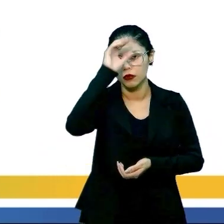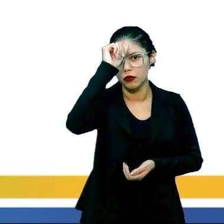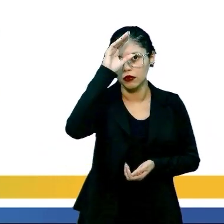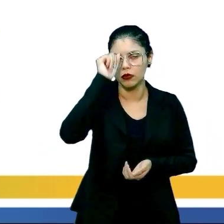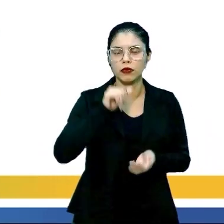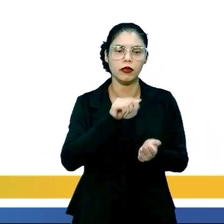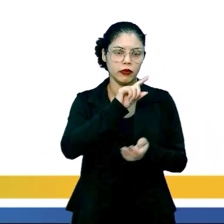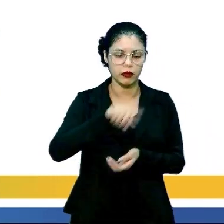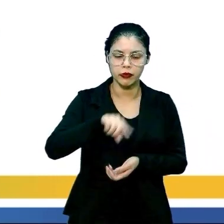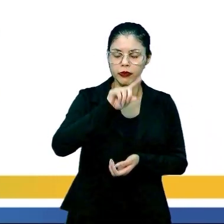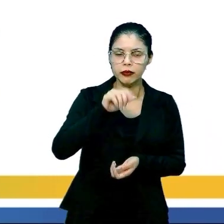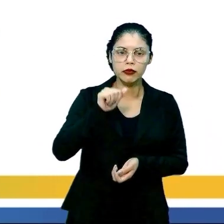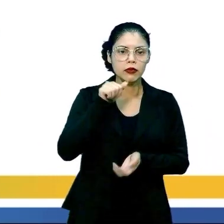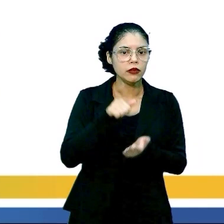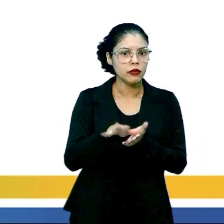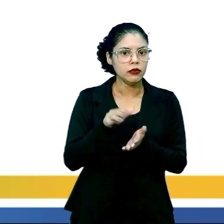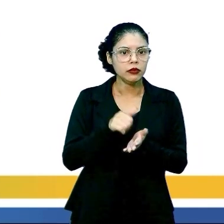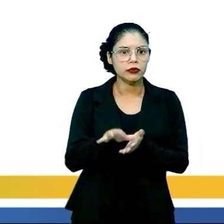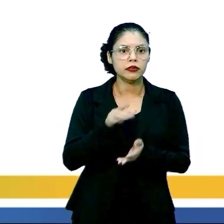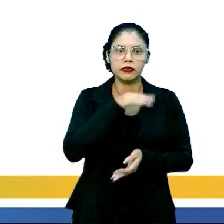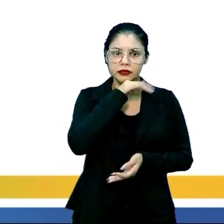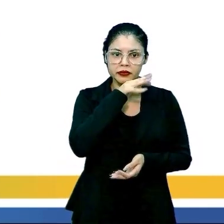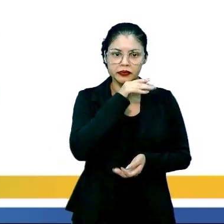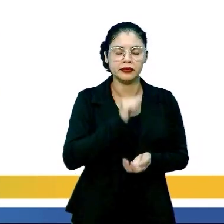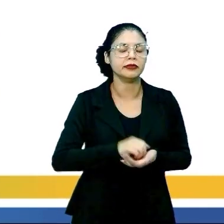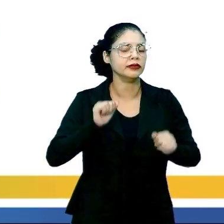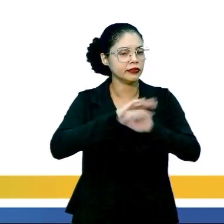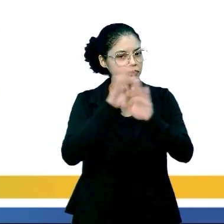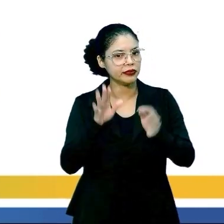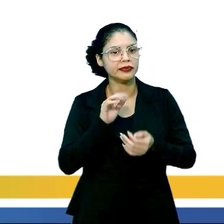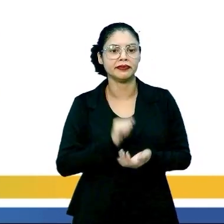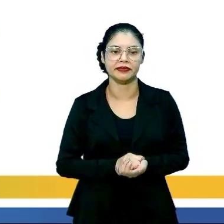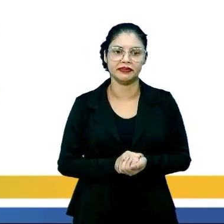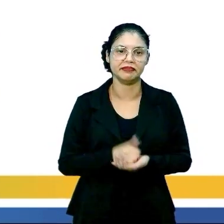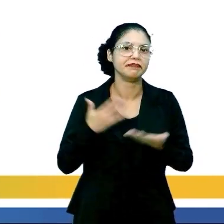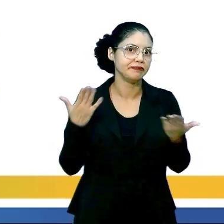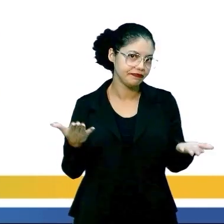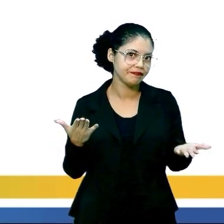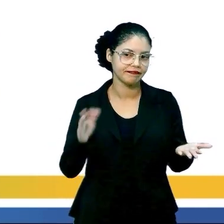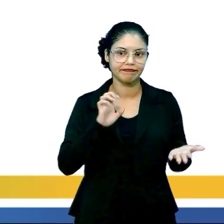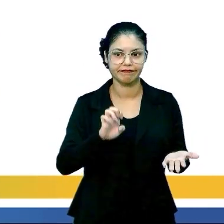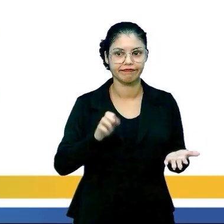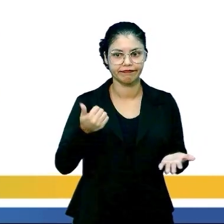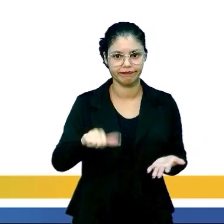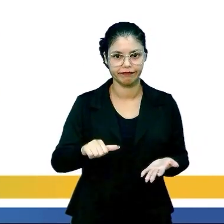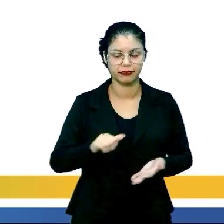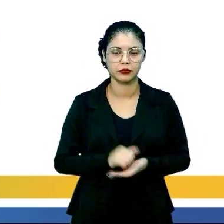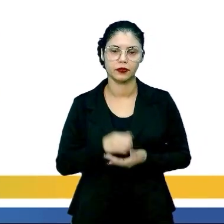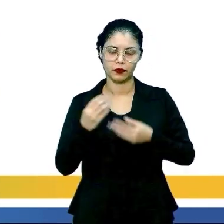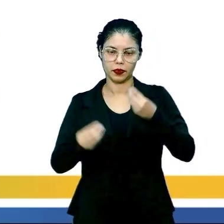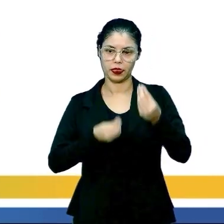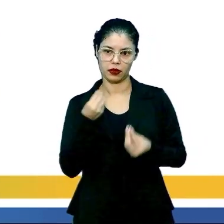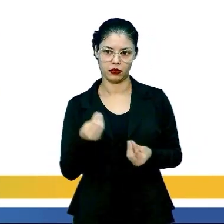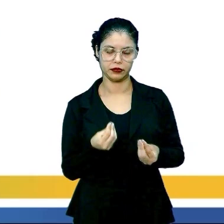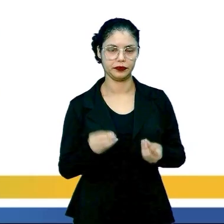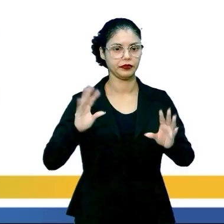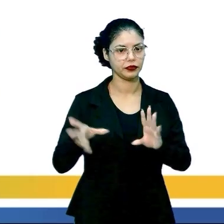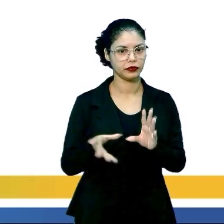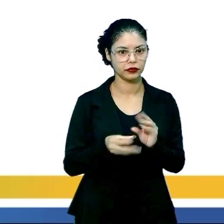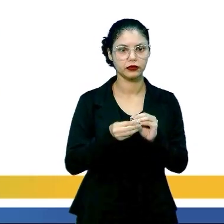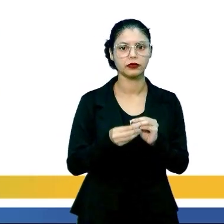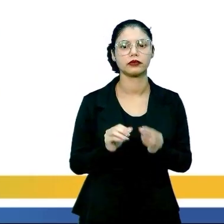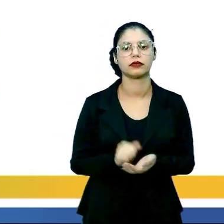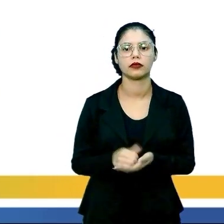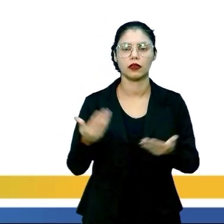a eliminar as absurdas. É claro que a letra E aí é uma absurda, né? De que forma que a gente vai colaborar